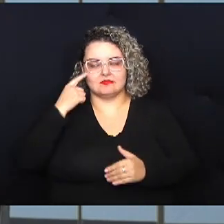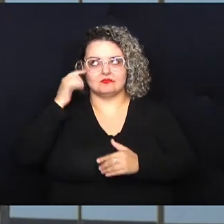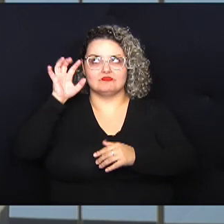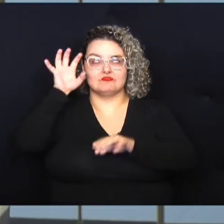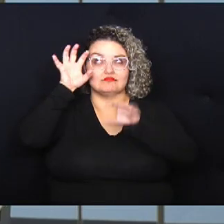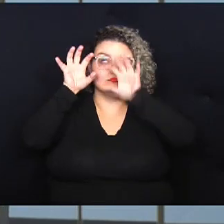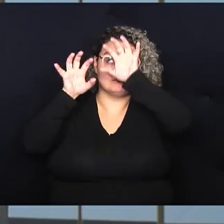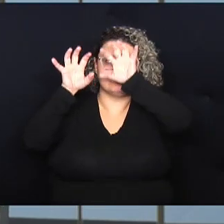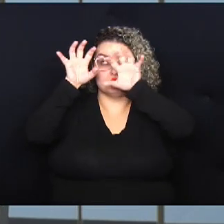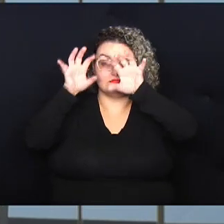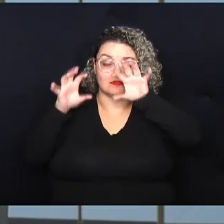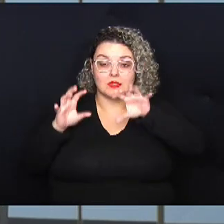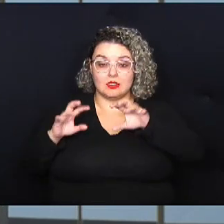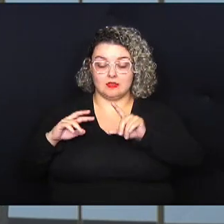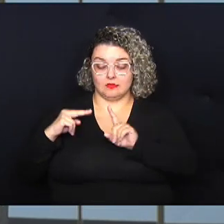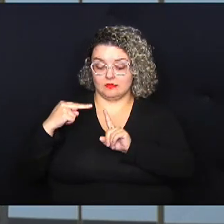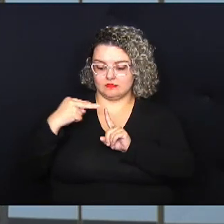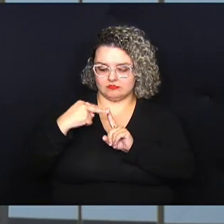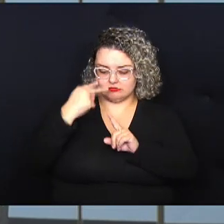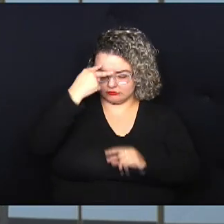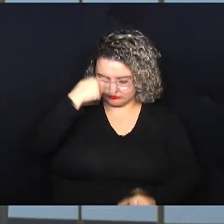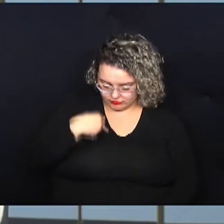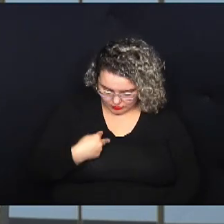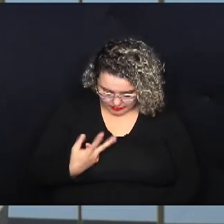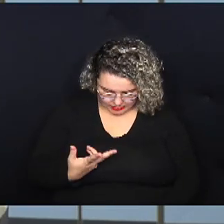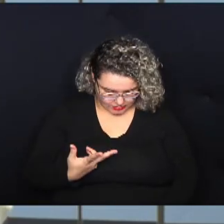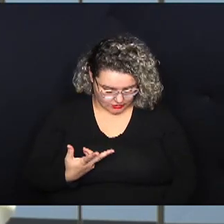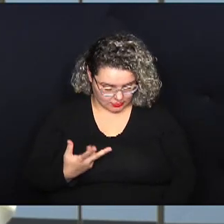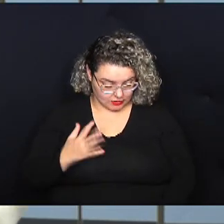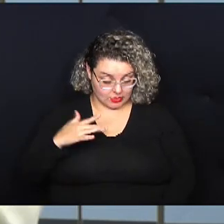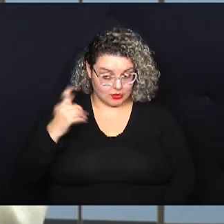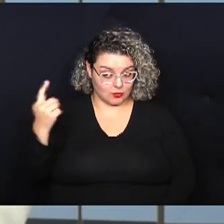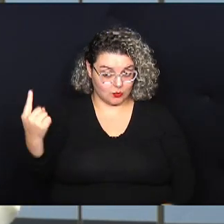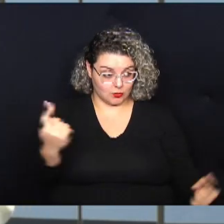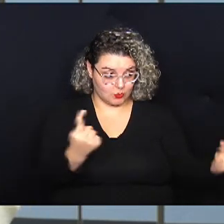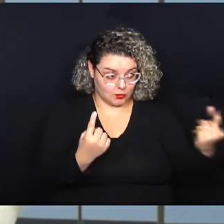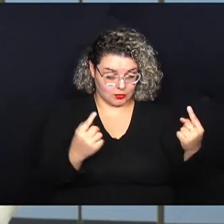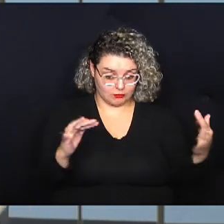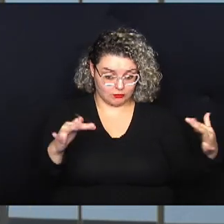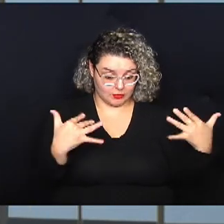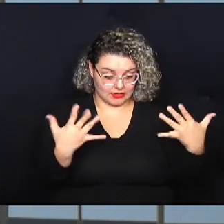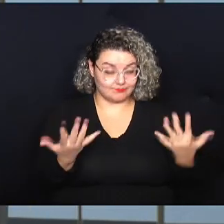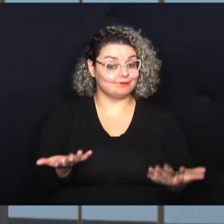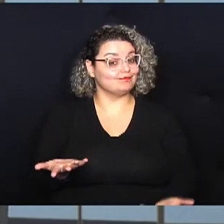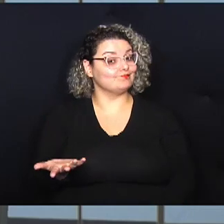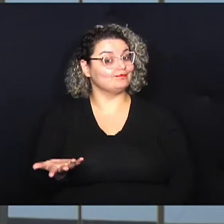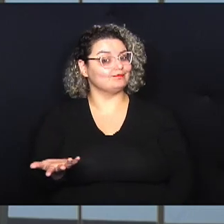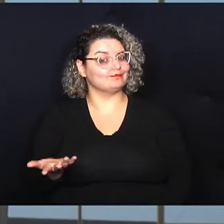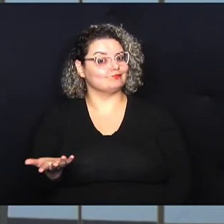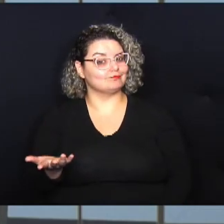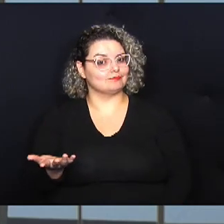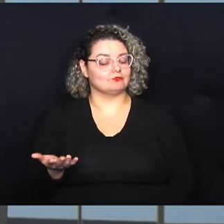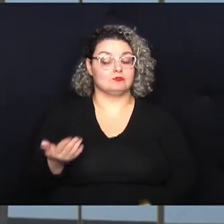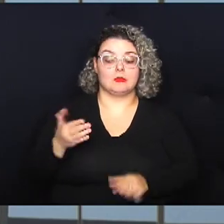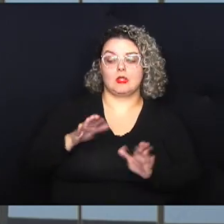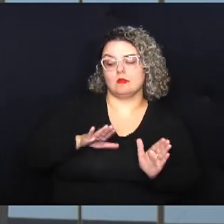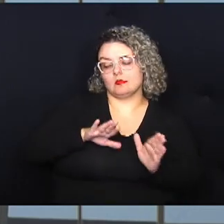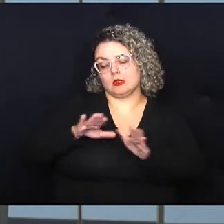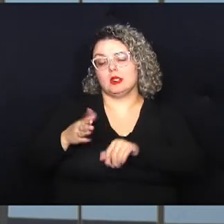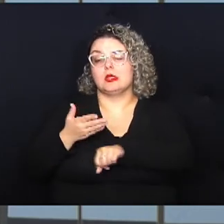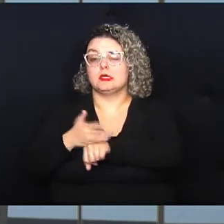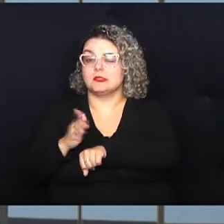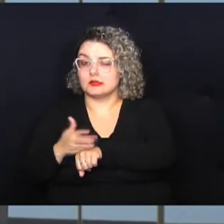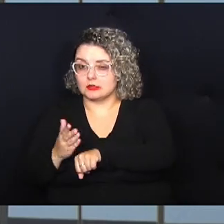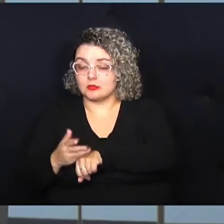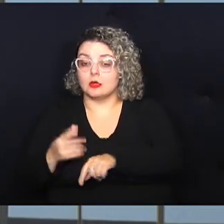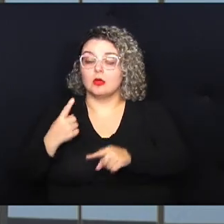você se enxerga de uma forma, né? E quando você começa a vir por esse lado dos treinamentos, porque é